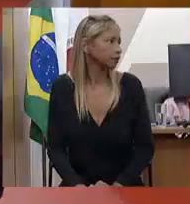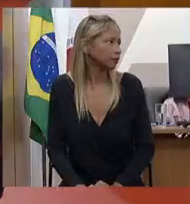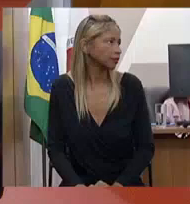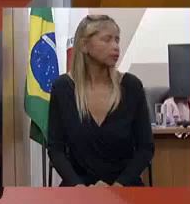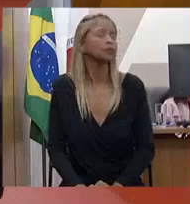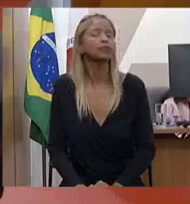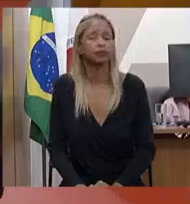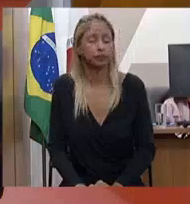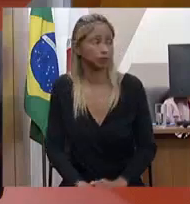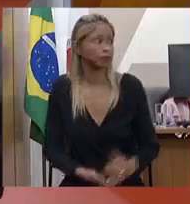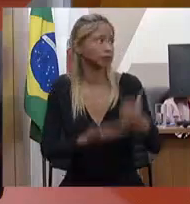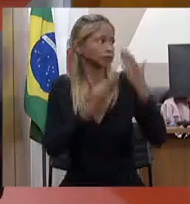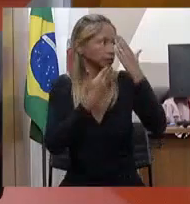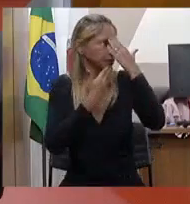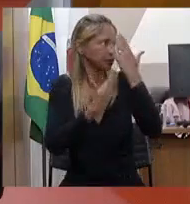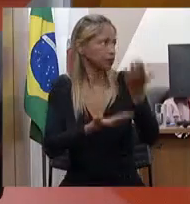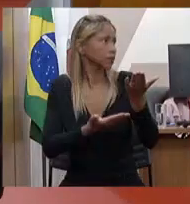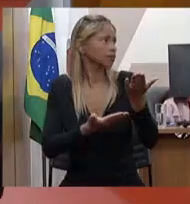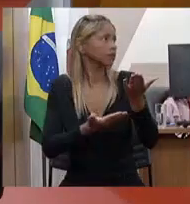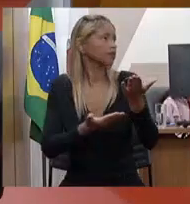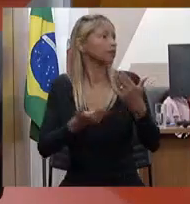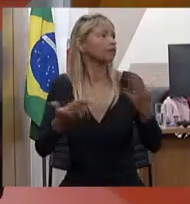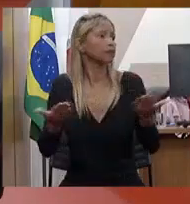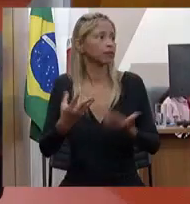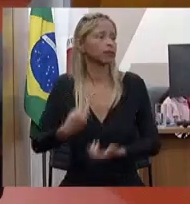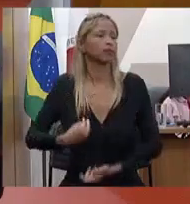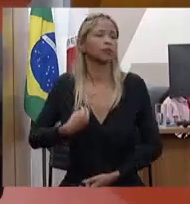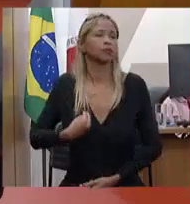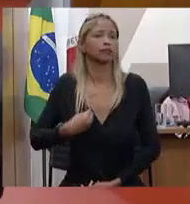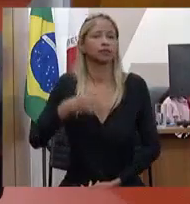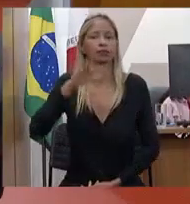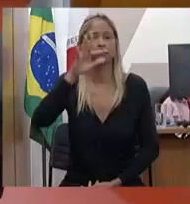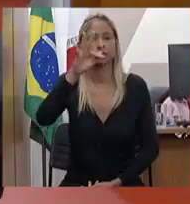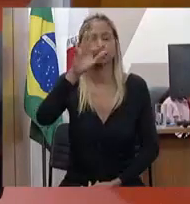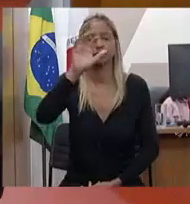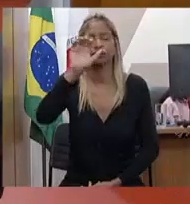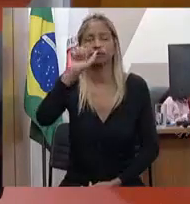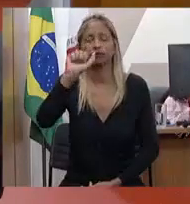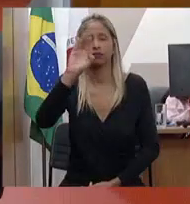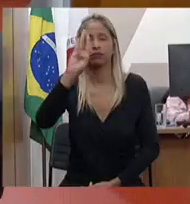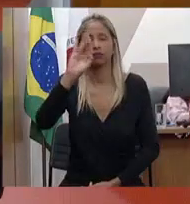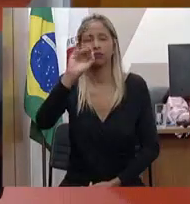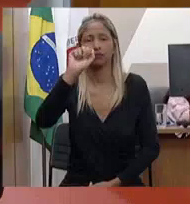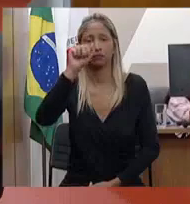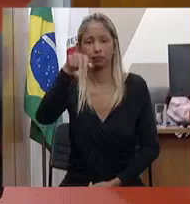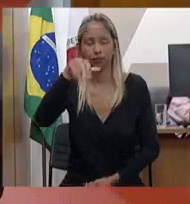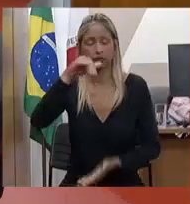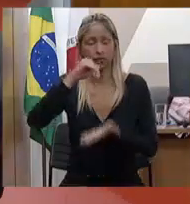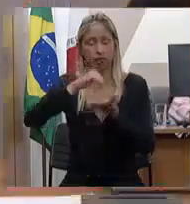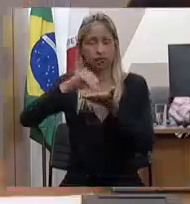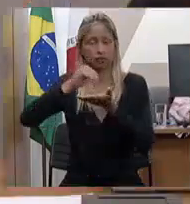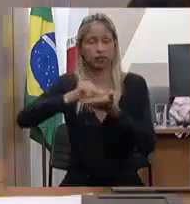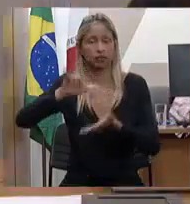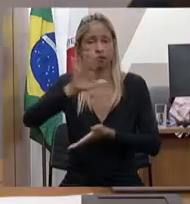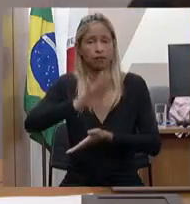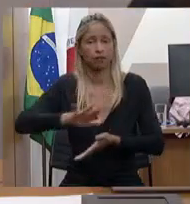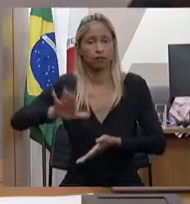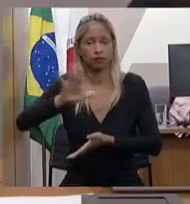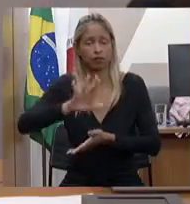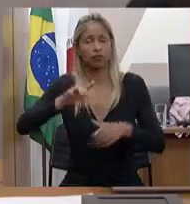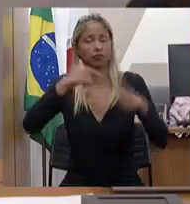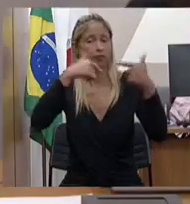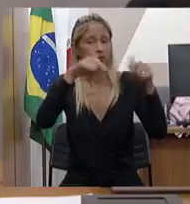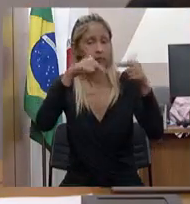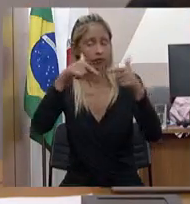Muito obrigado e agora teremos a participação o senhor Fabiano Ricardo schettini secretário Geral da União geral dos